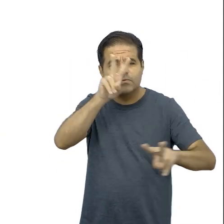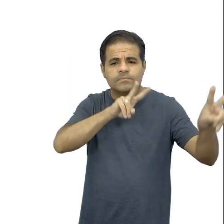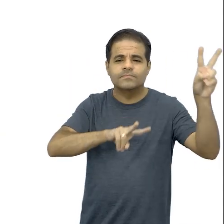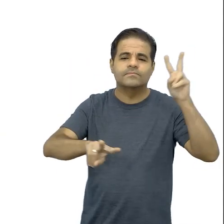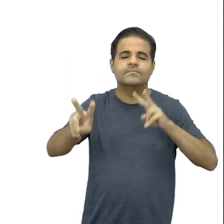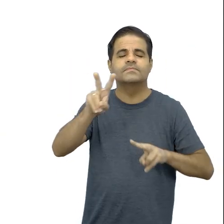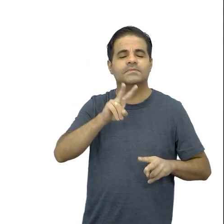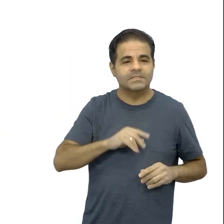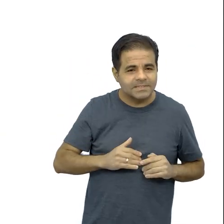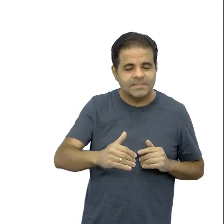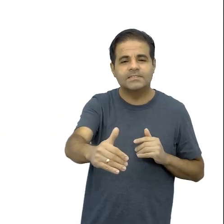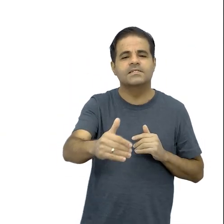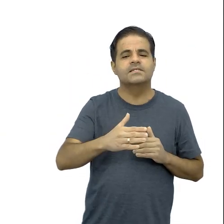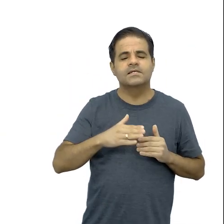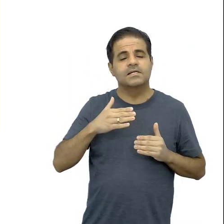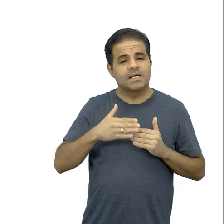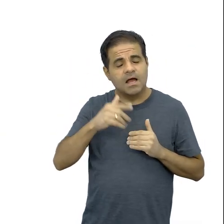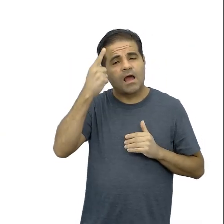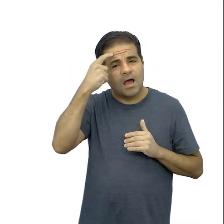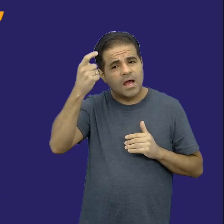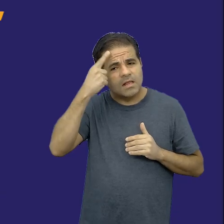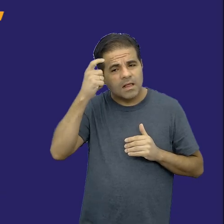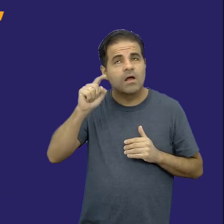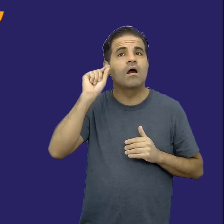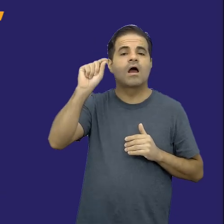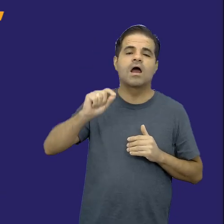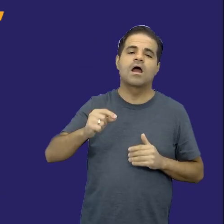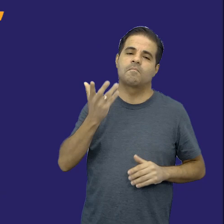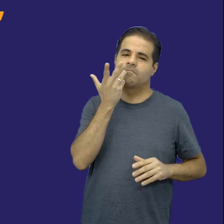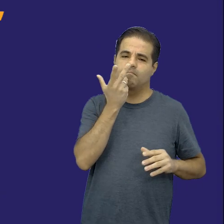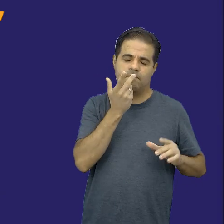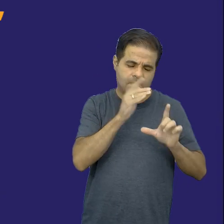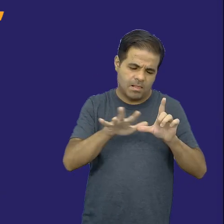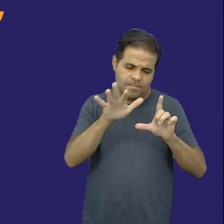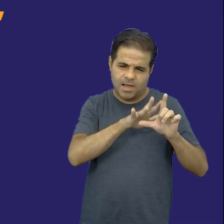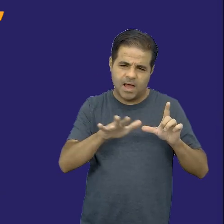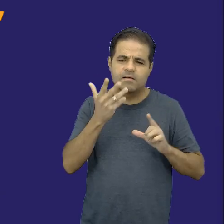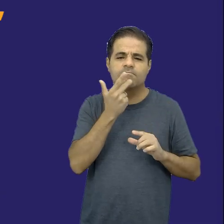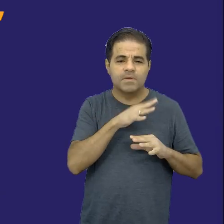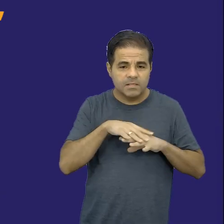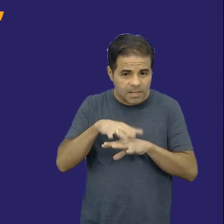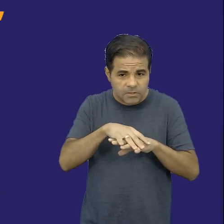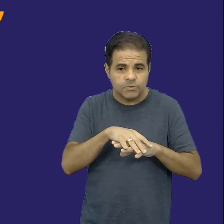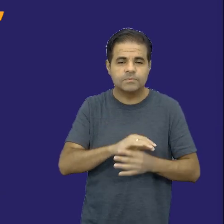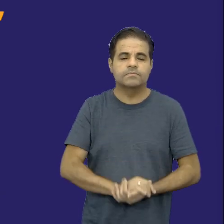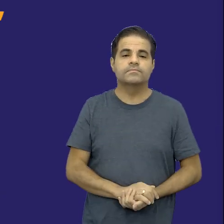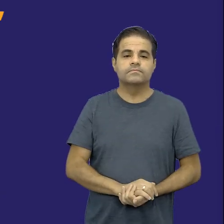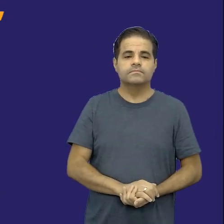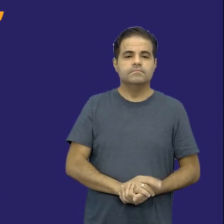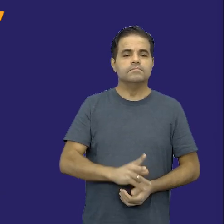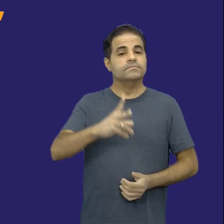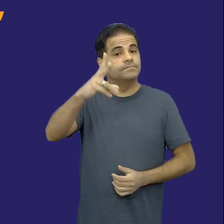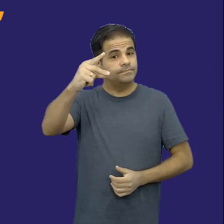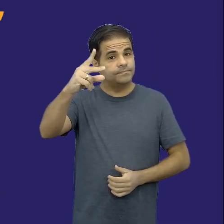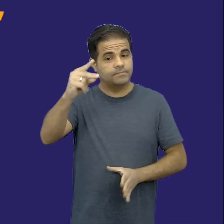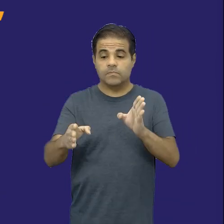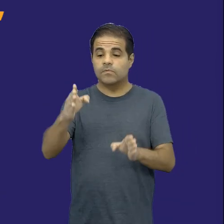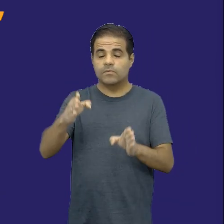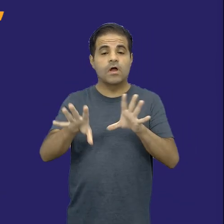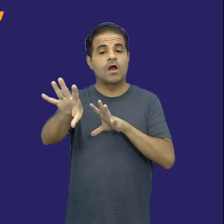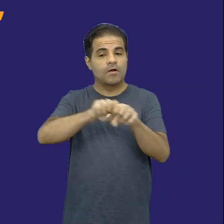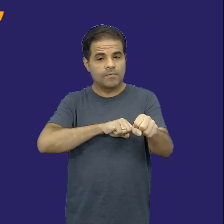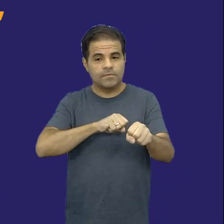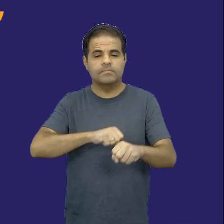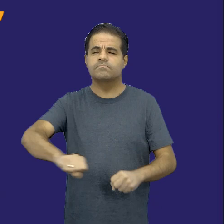visualizando, ainda que um pouquinho mais adiante, a ideia do letramento matemático. Tá bem, pessoal? Segundo momento da nossa formação de